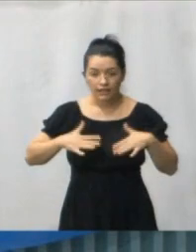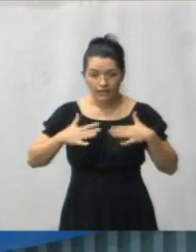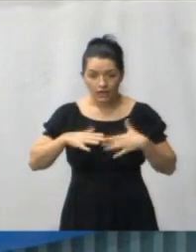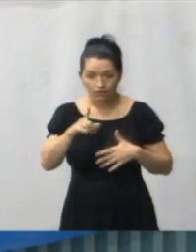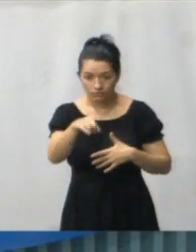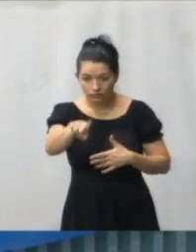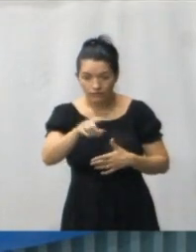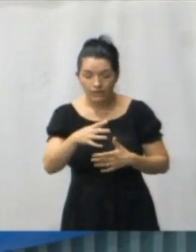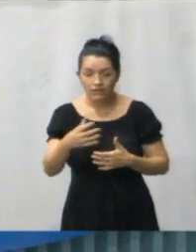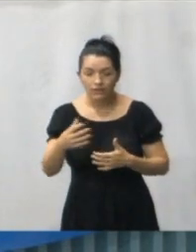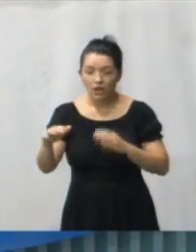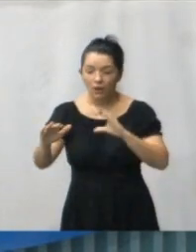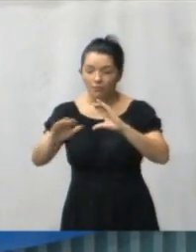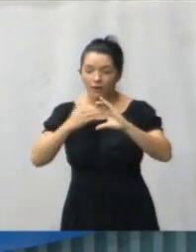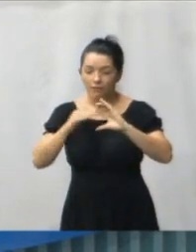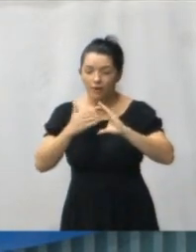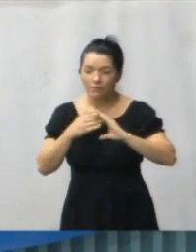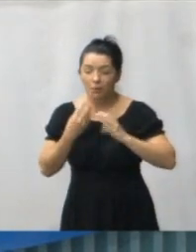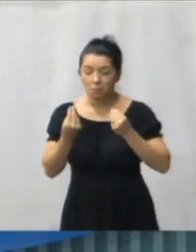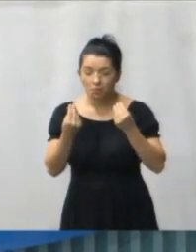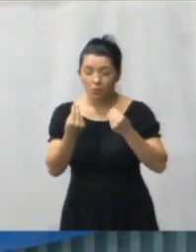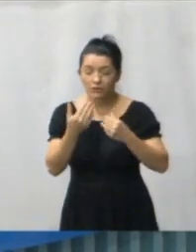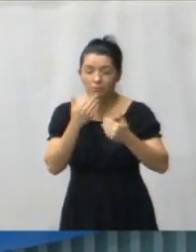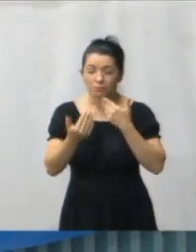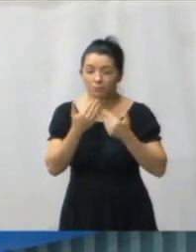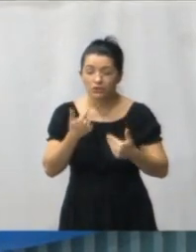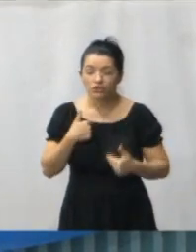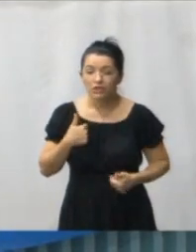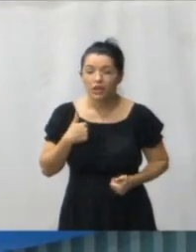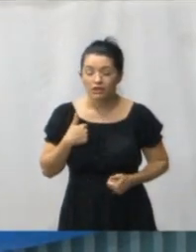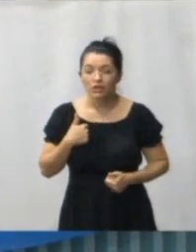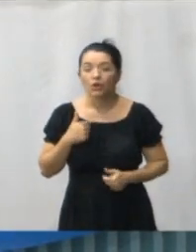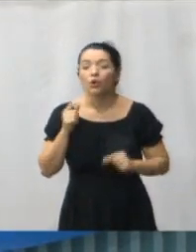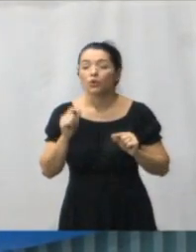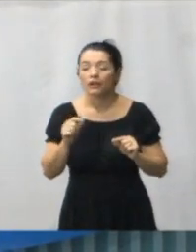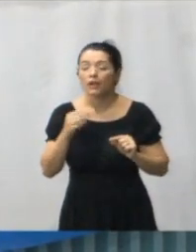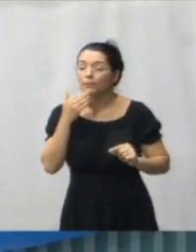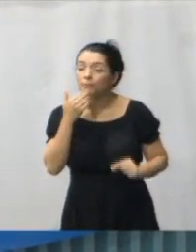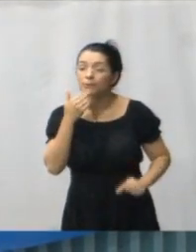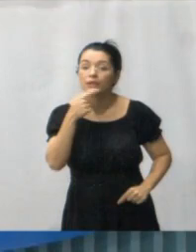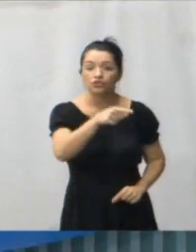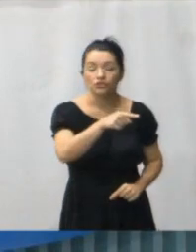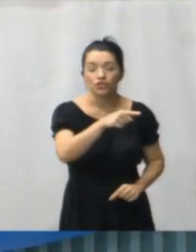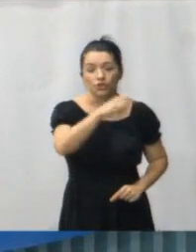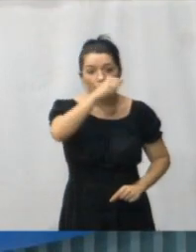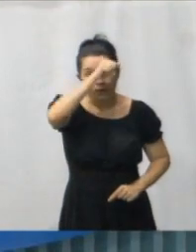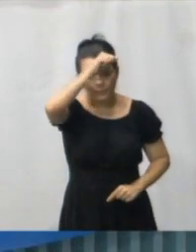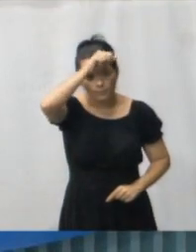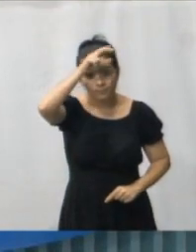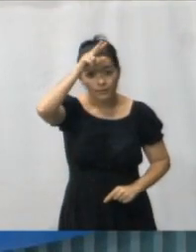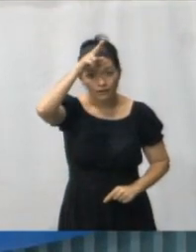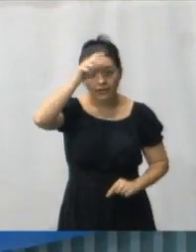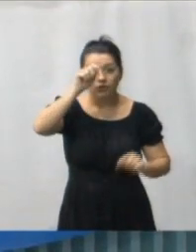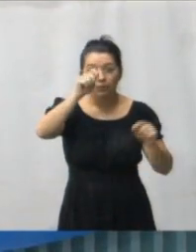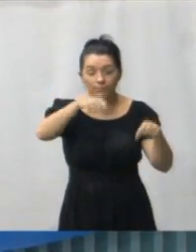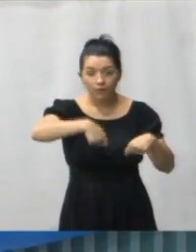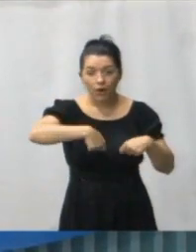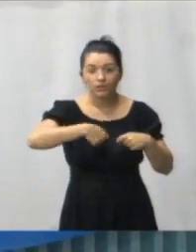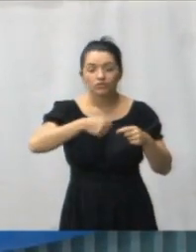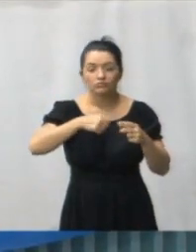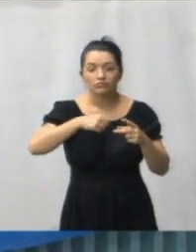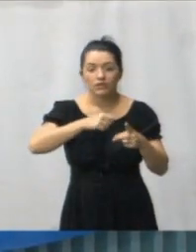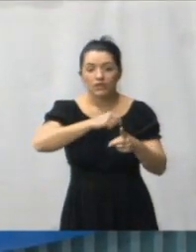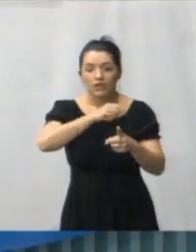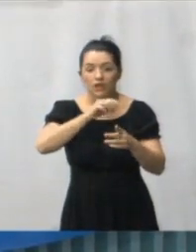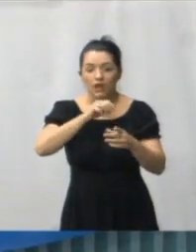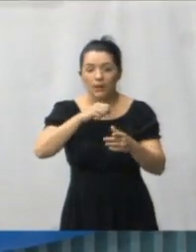mensagens solicitando, Deninho, solicita ao prefeito que possa ser feita uma folha suplementar. Todos os vereadores dessa